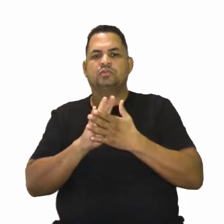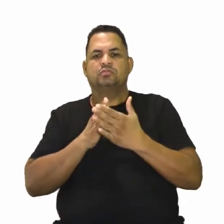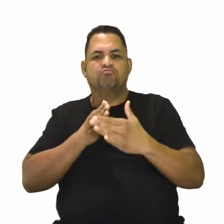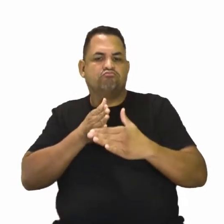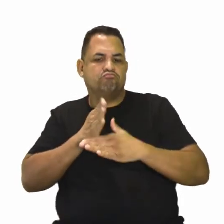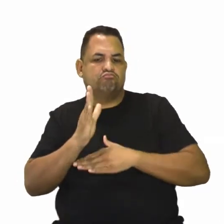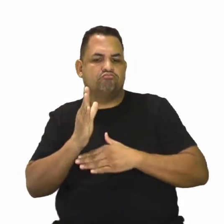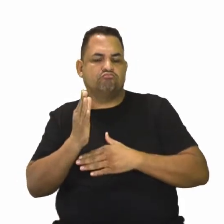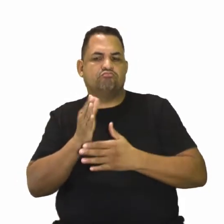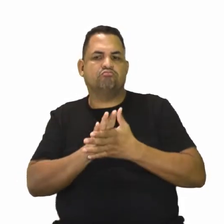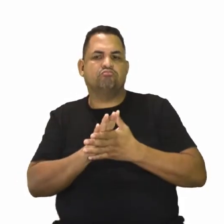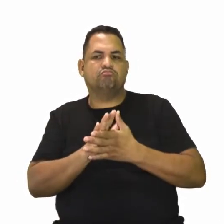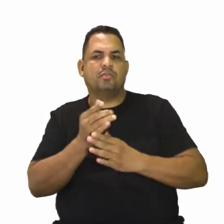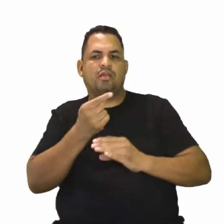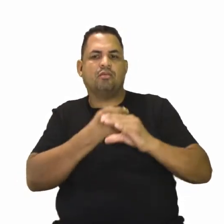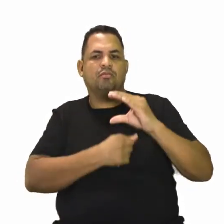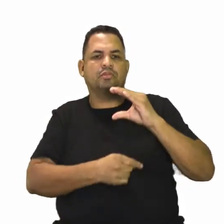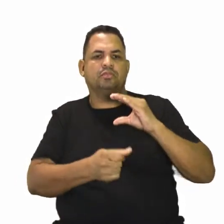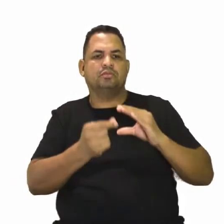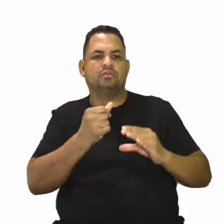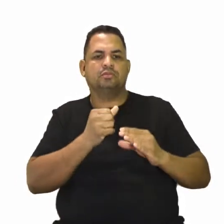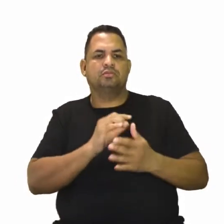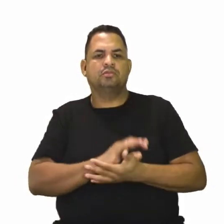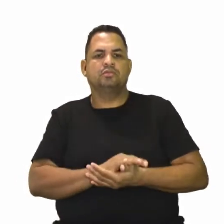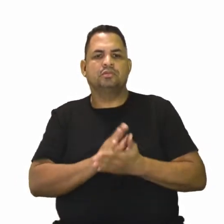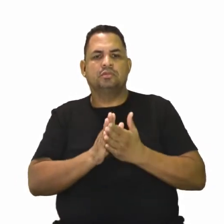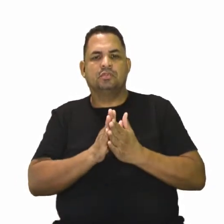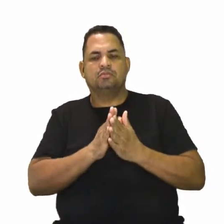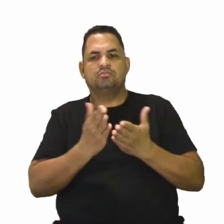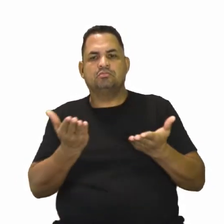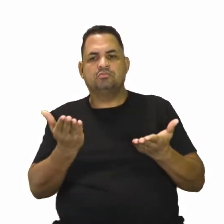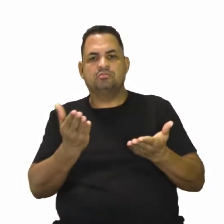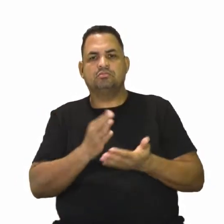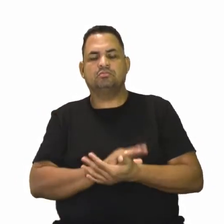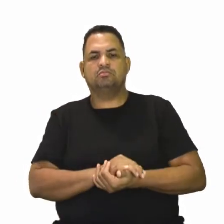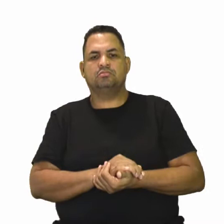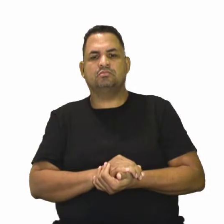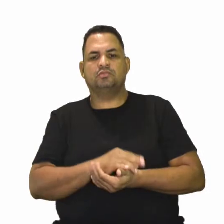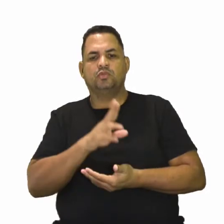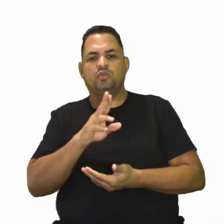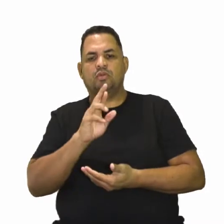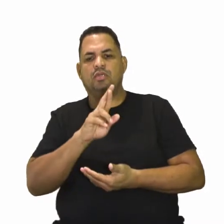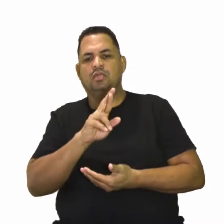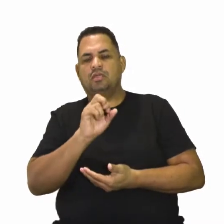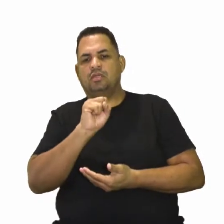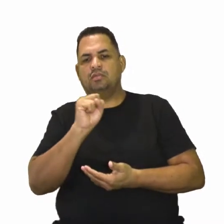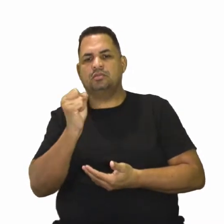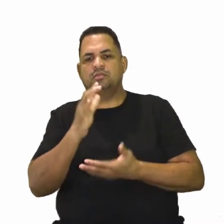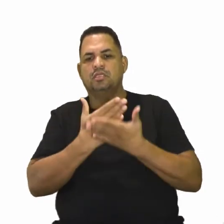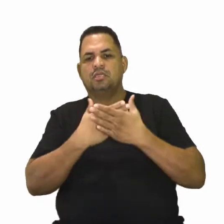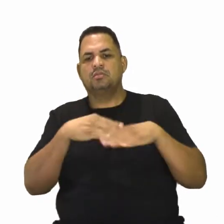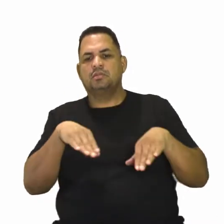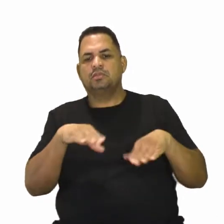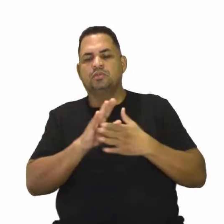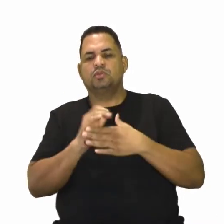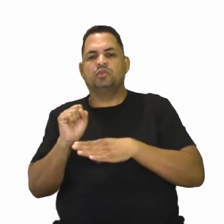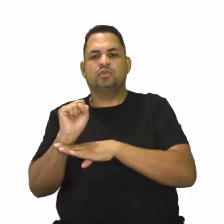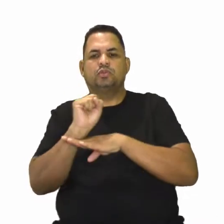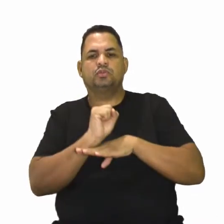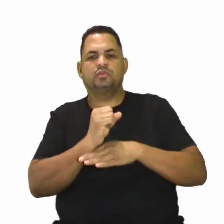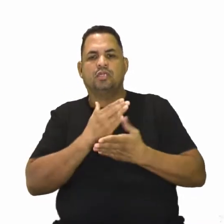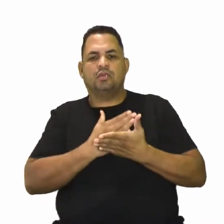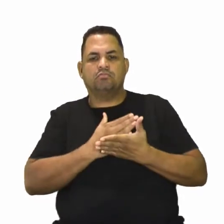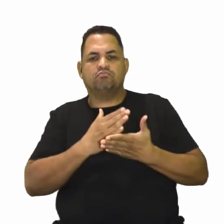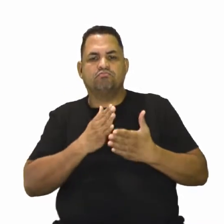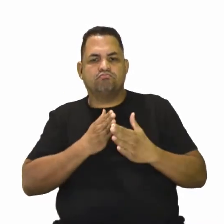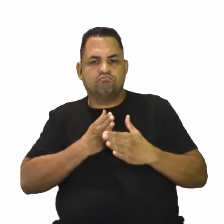rumo à economia de mercado capitalista. Então, a União Soviética, ela está deixando o socialismo, ela está